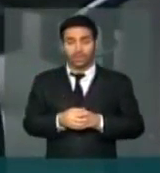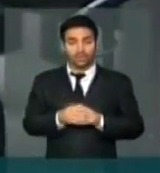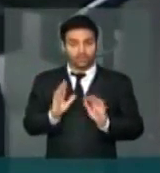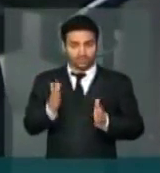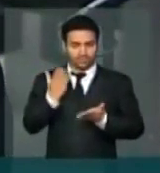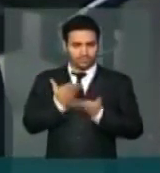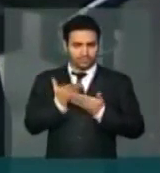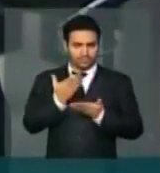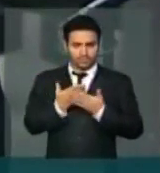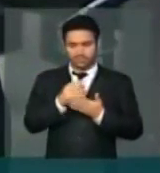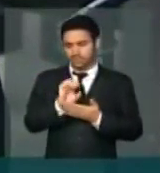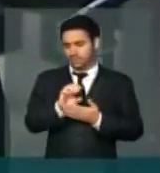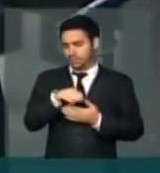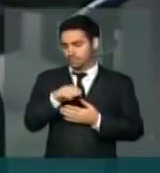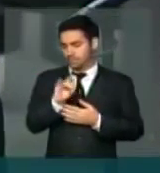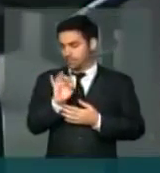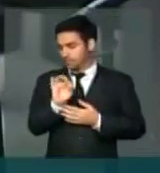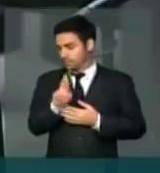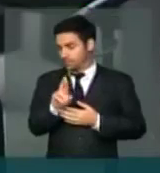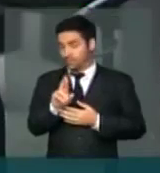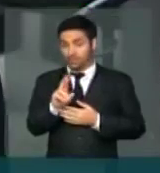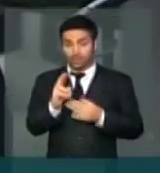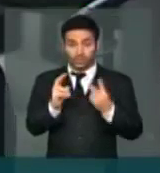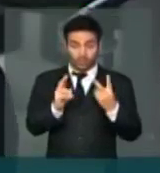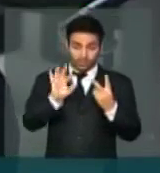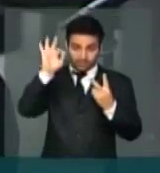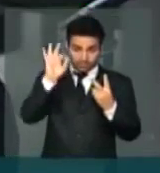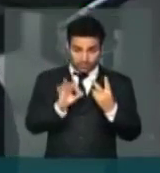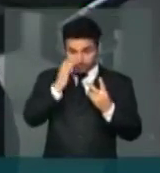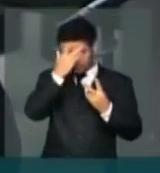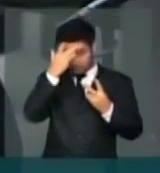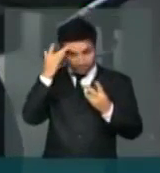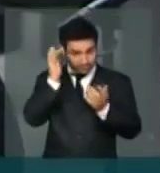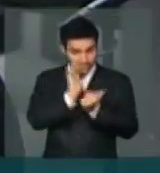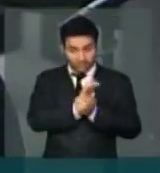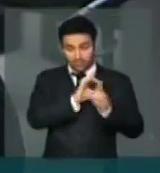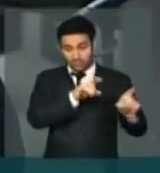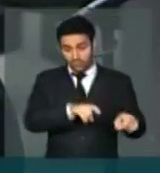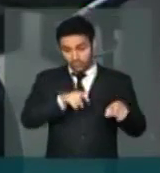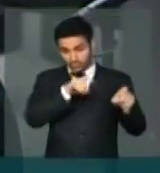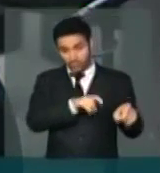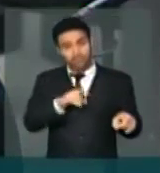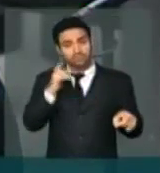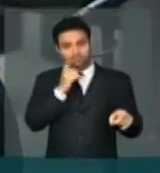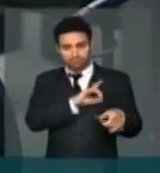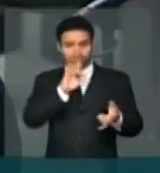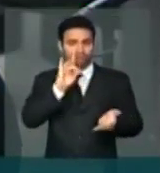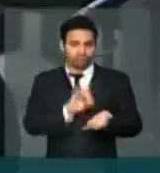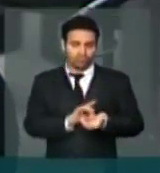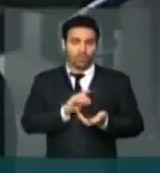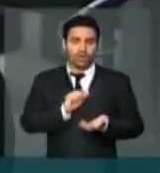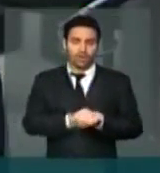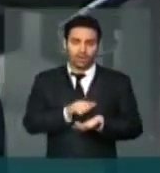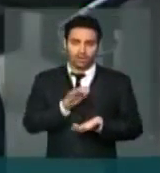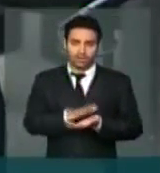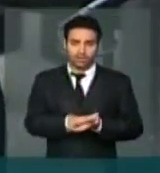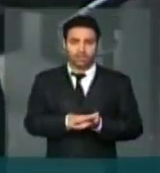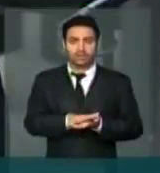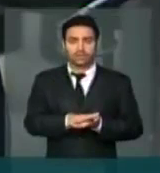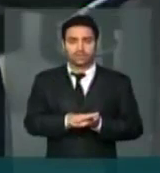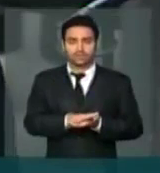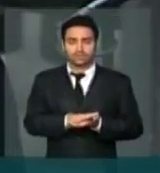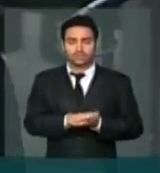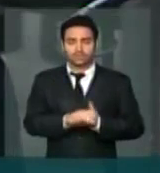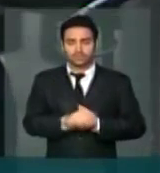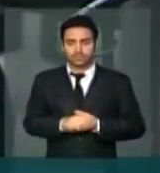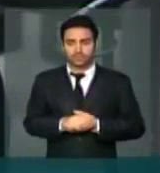da Emater Gaúcha, apenas 2% dos agricultores conseguiram efetuar a tarefa do cadastro com total